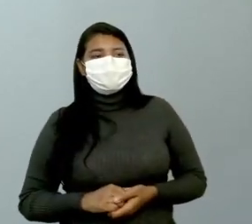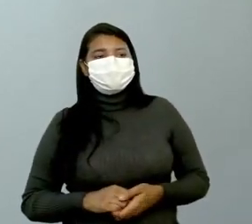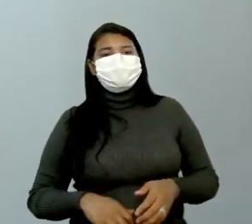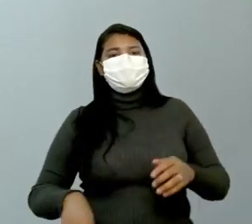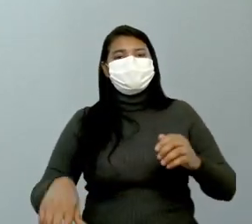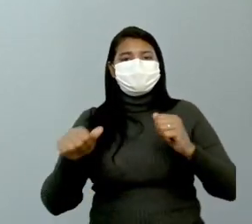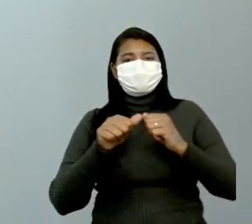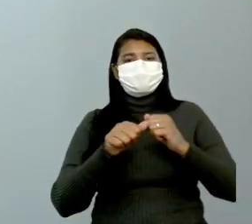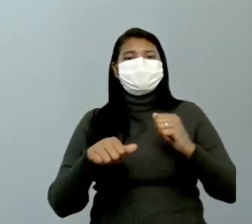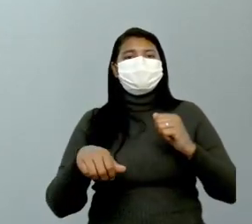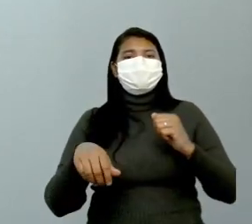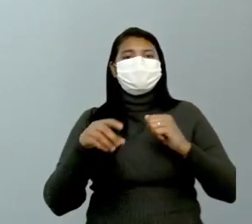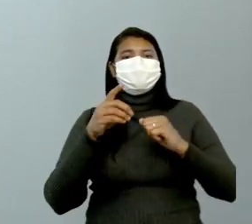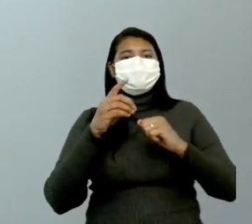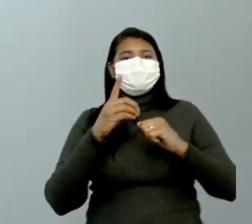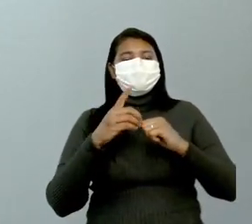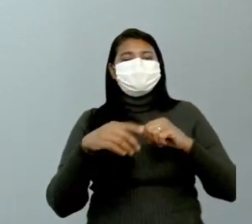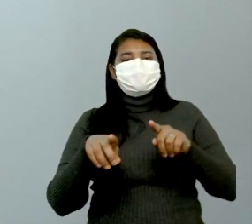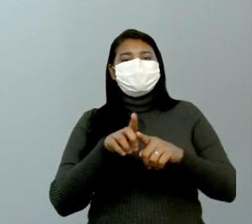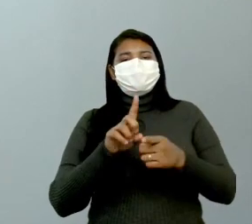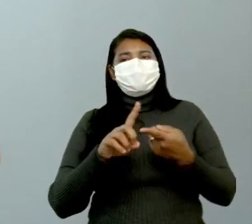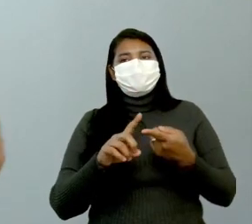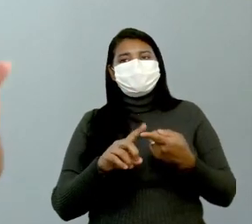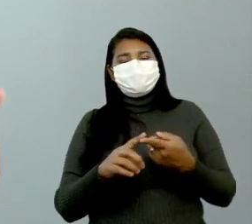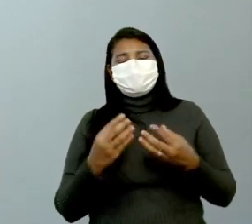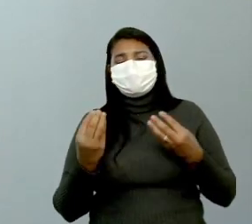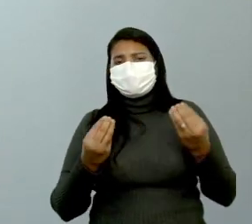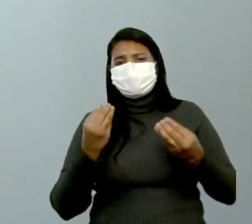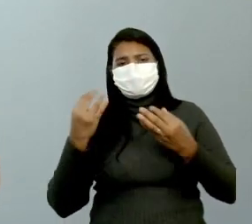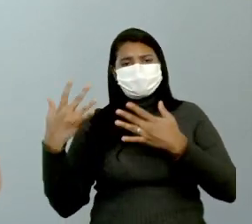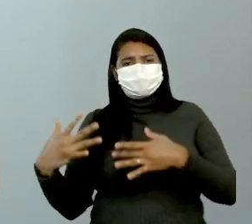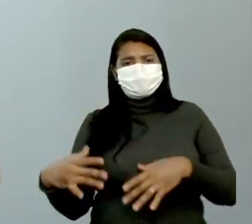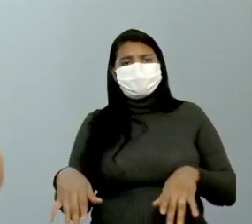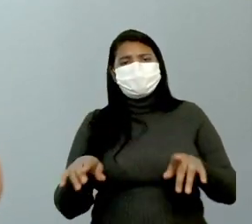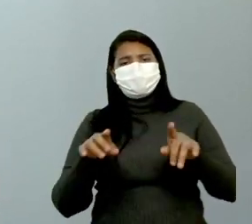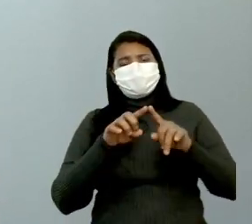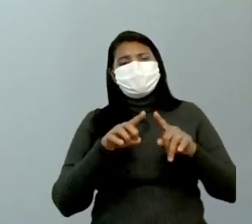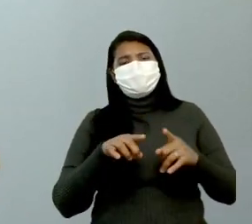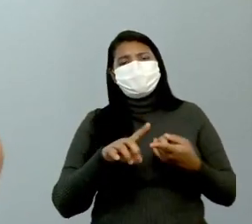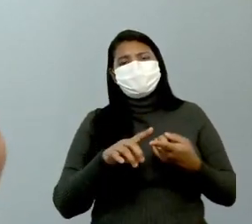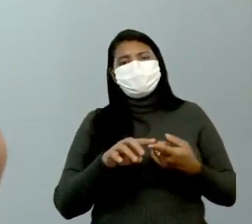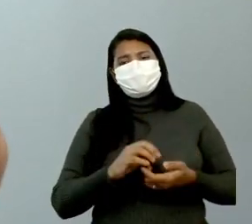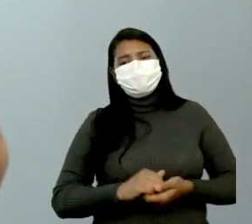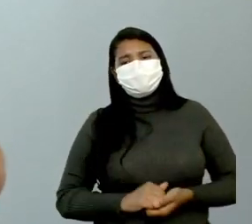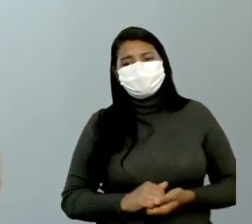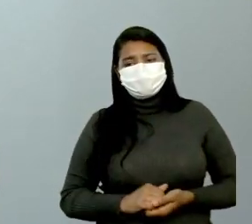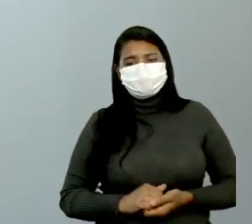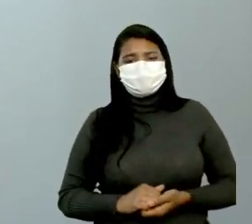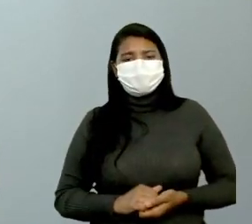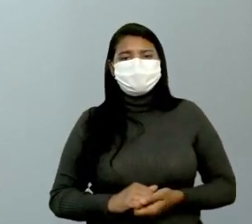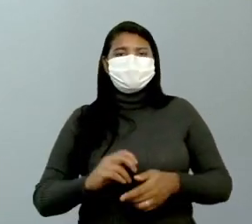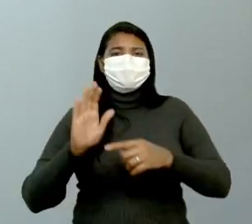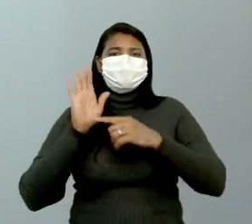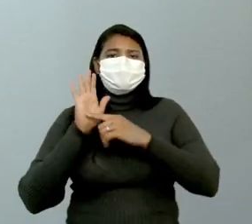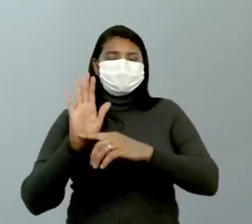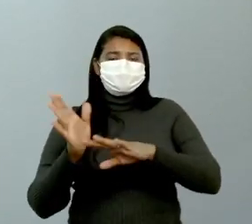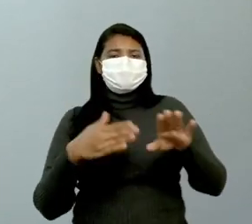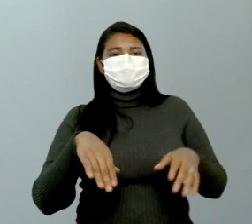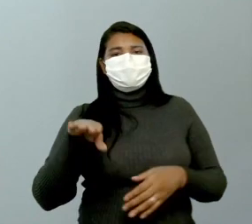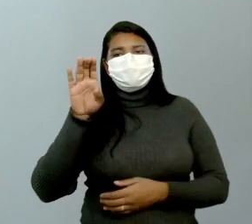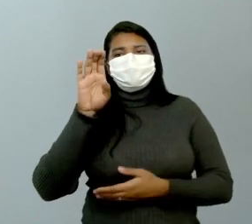advérbios, verbos regulares. Como é que a gente identifica esses verbos regulares? A presença do